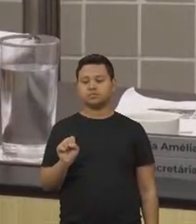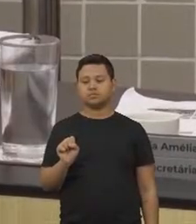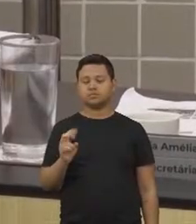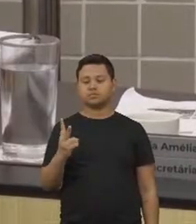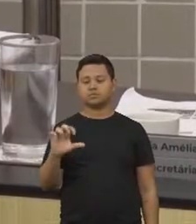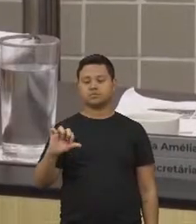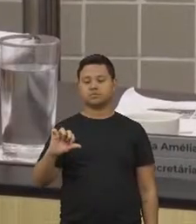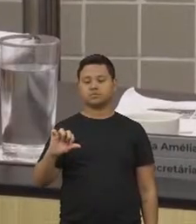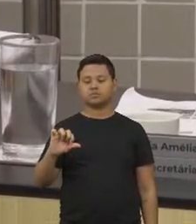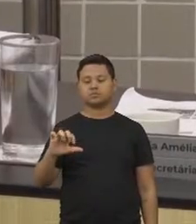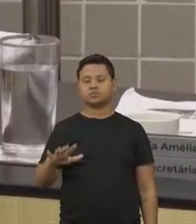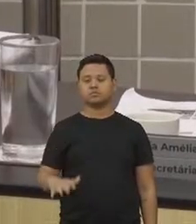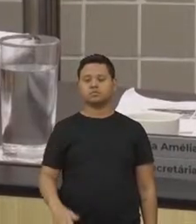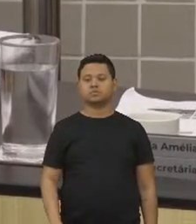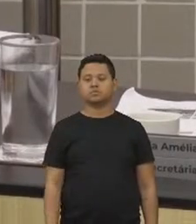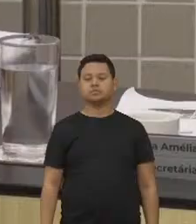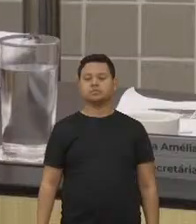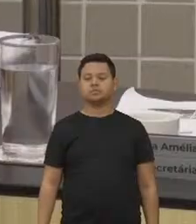829.